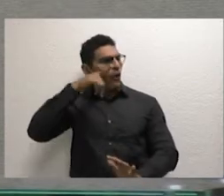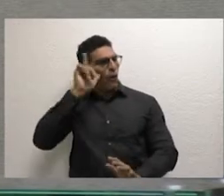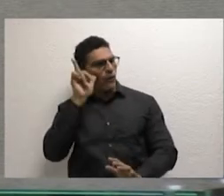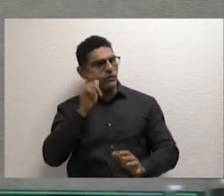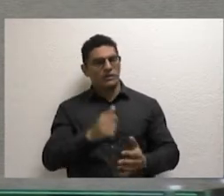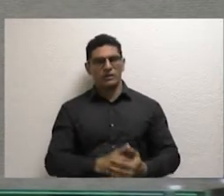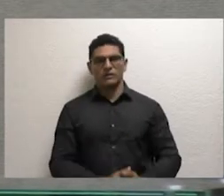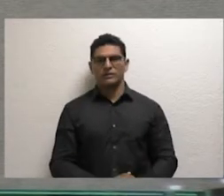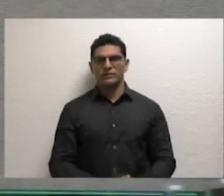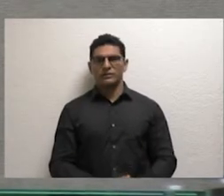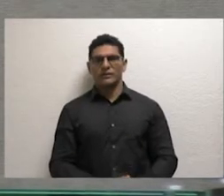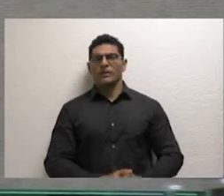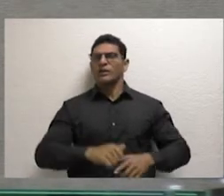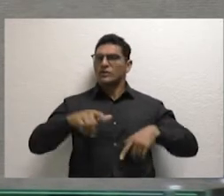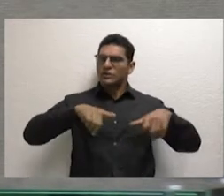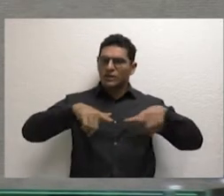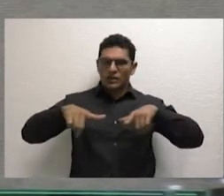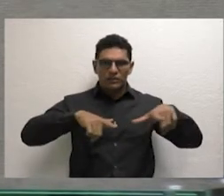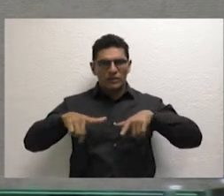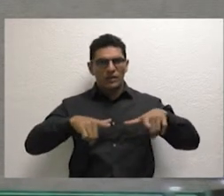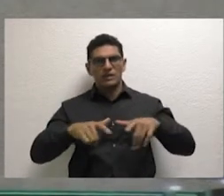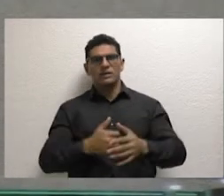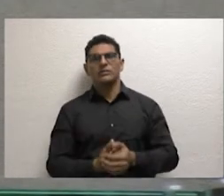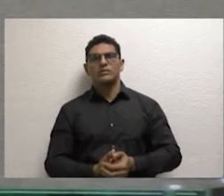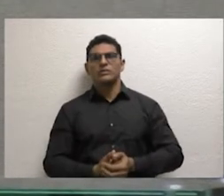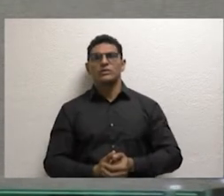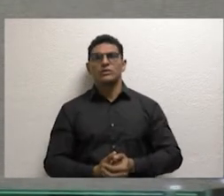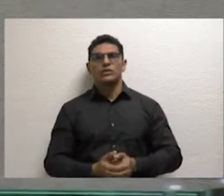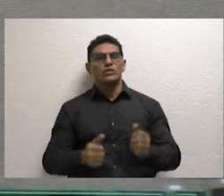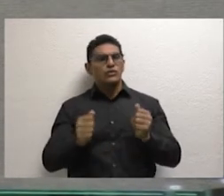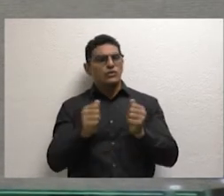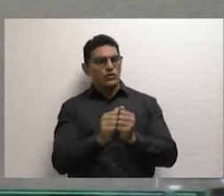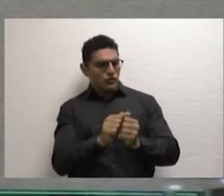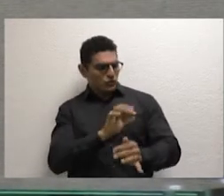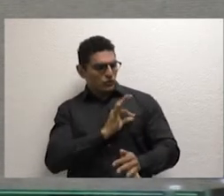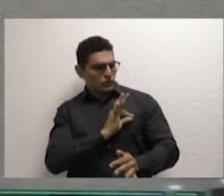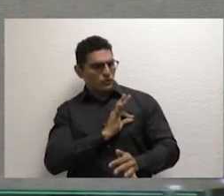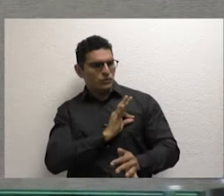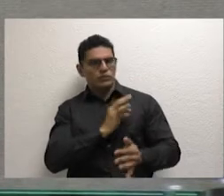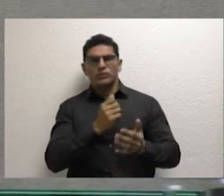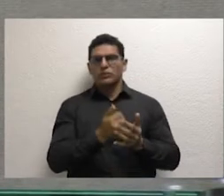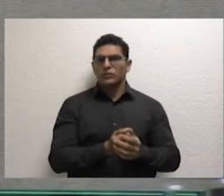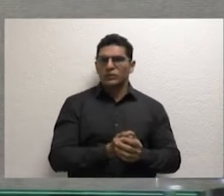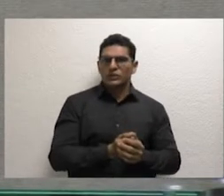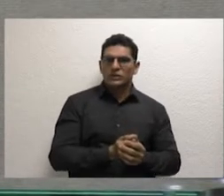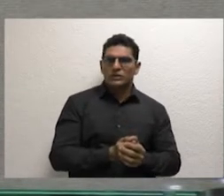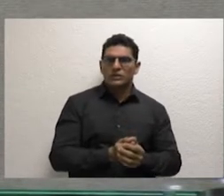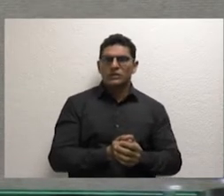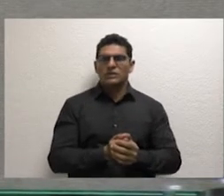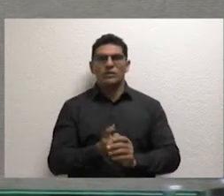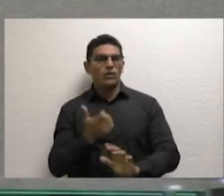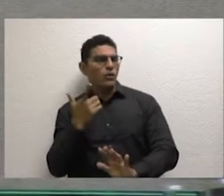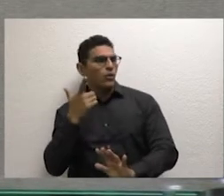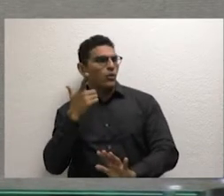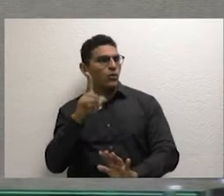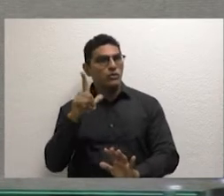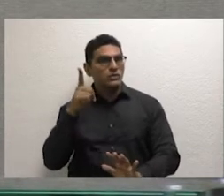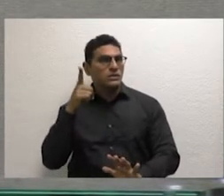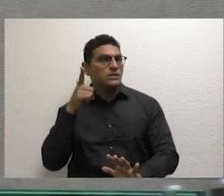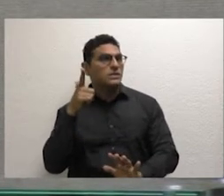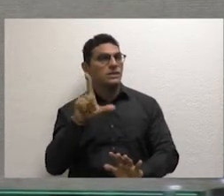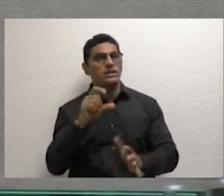nós trabalhamos na data base dos delegados que ano passado nós aprovamos a de vocês